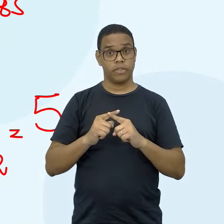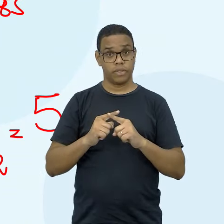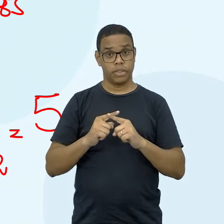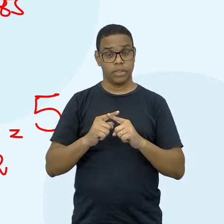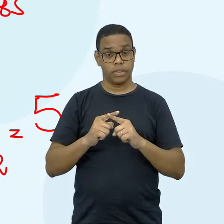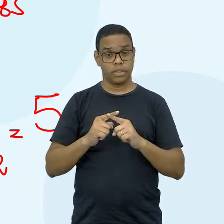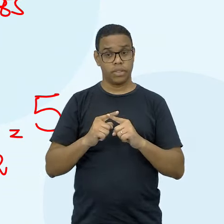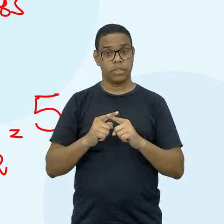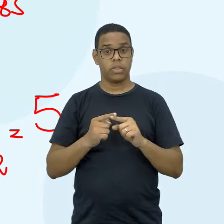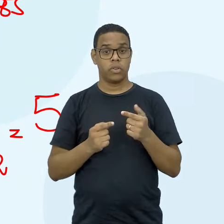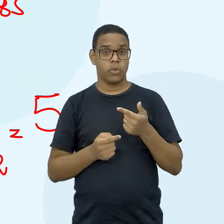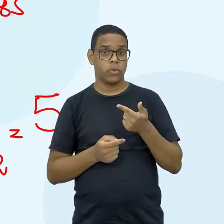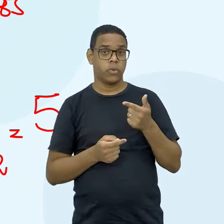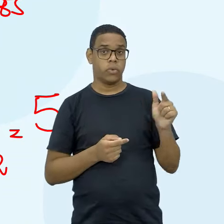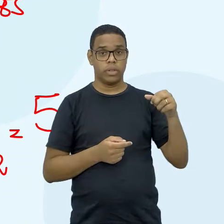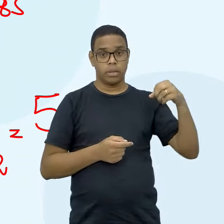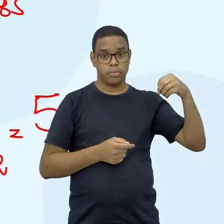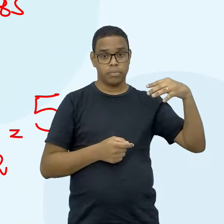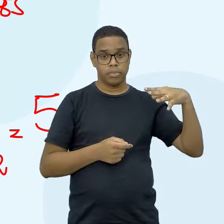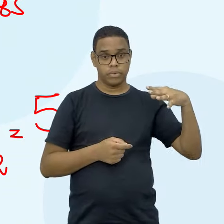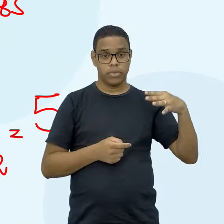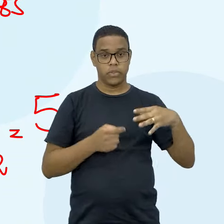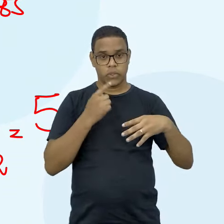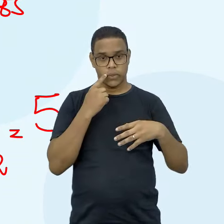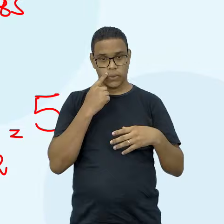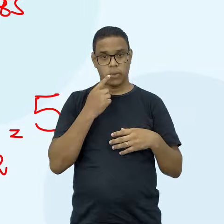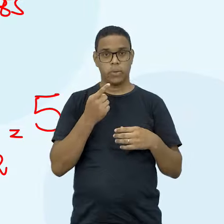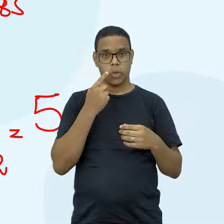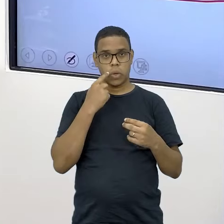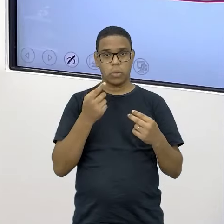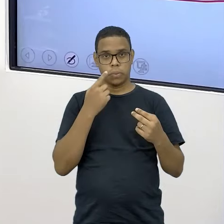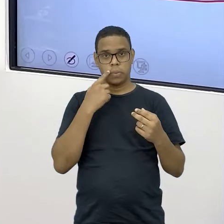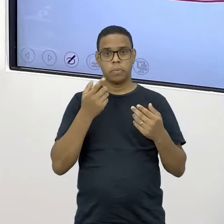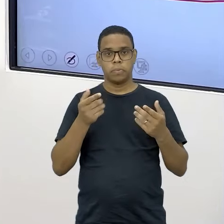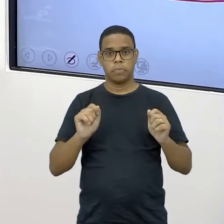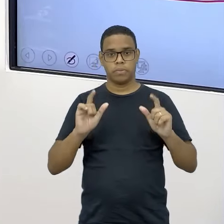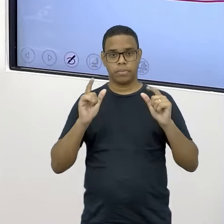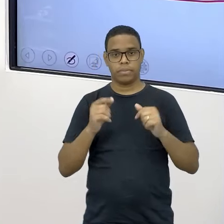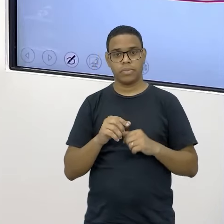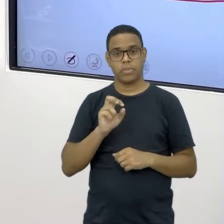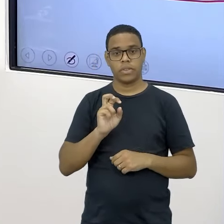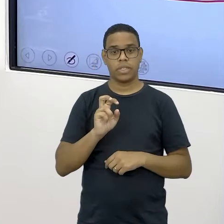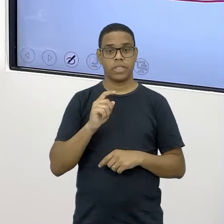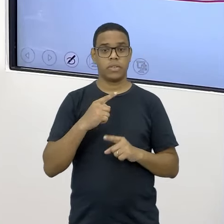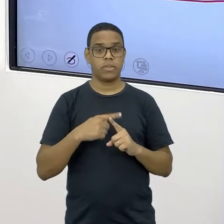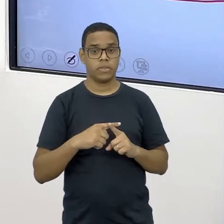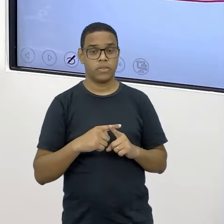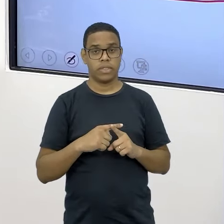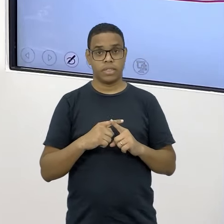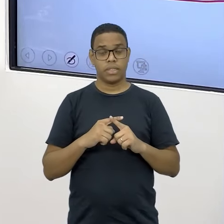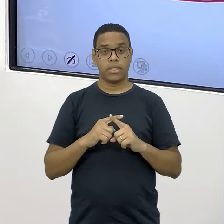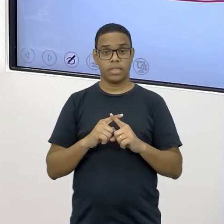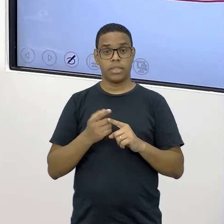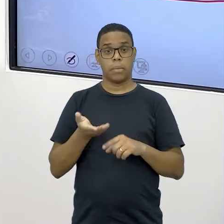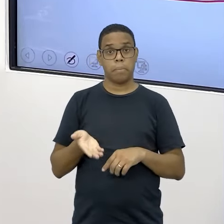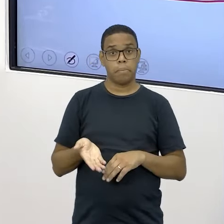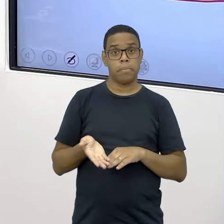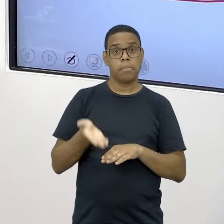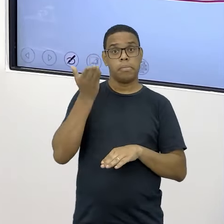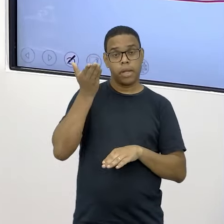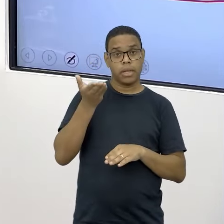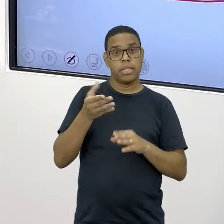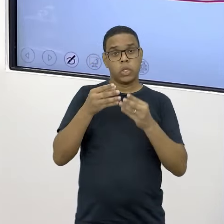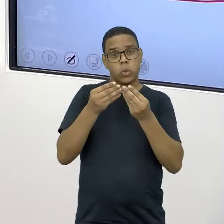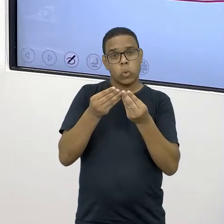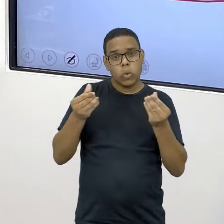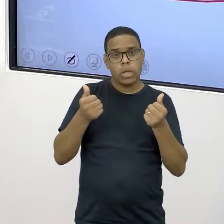vezes a outra lâmpada. Pode voltar para mim aqui agora, ó. 5 vezes mais